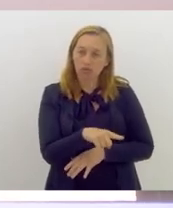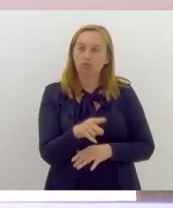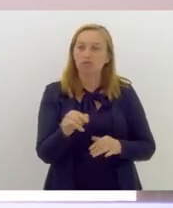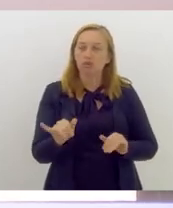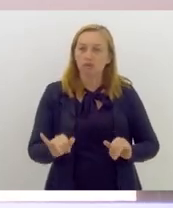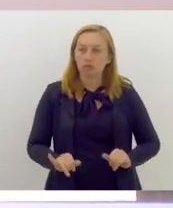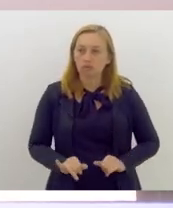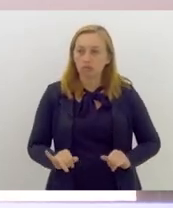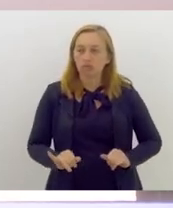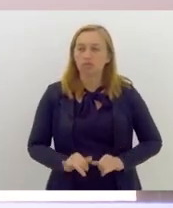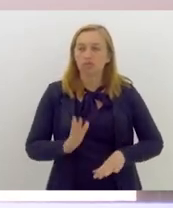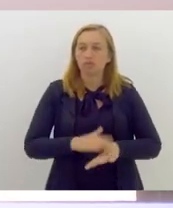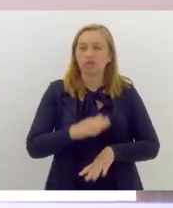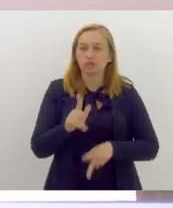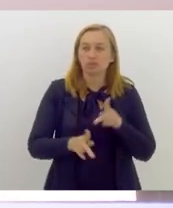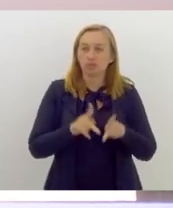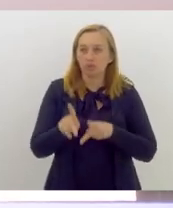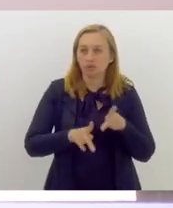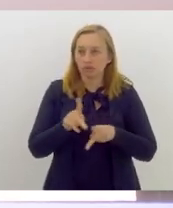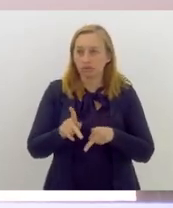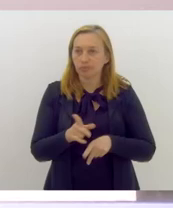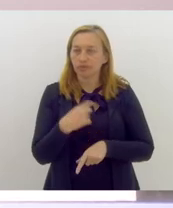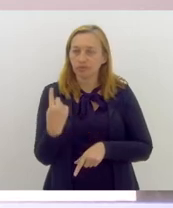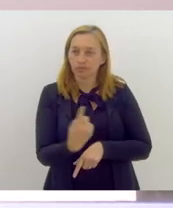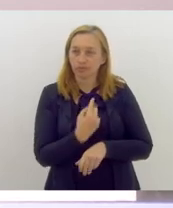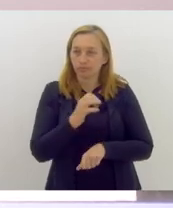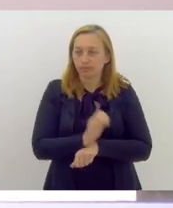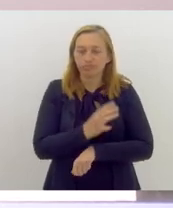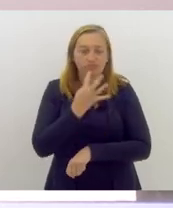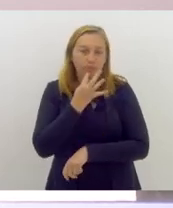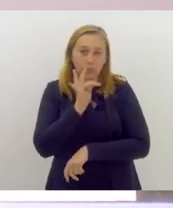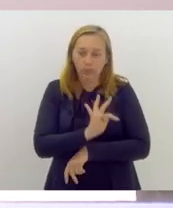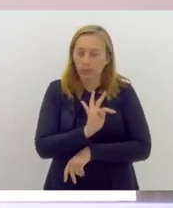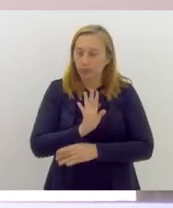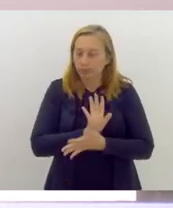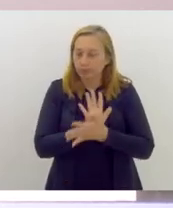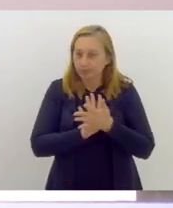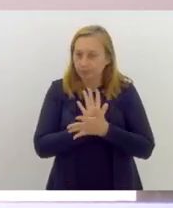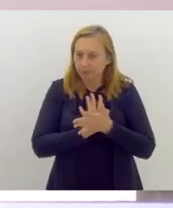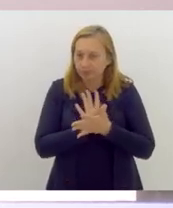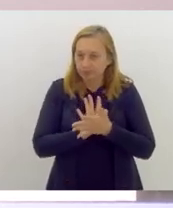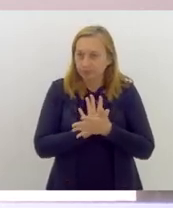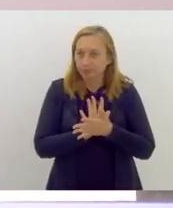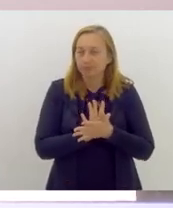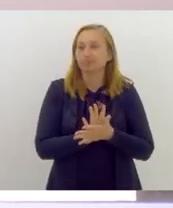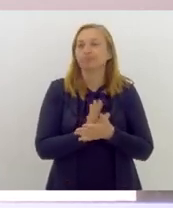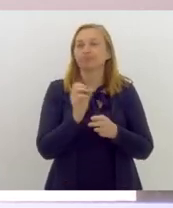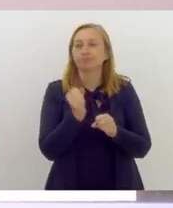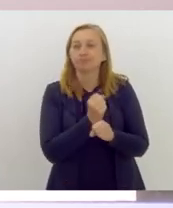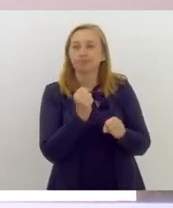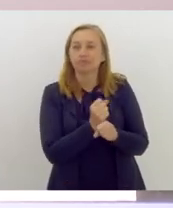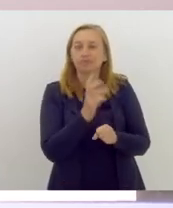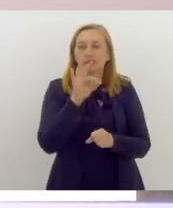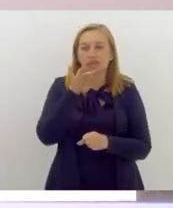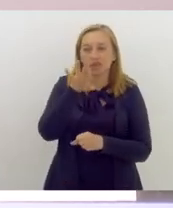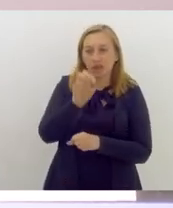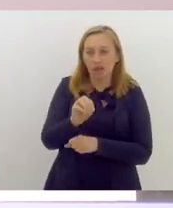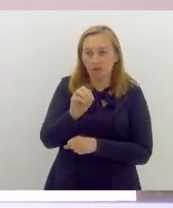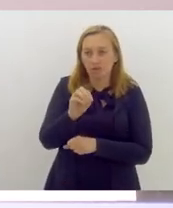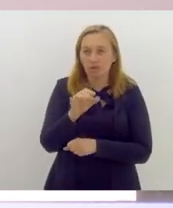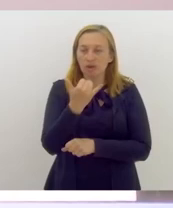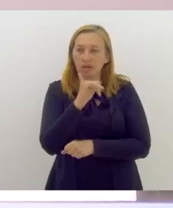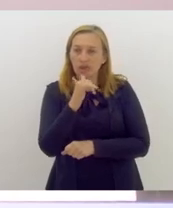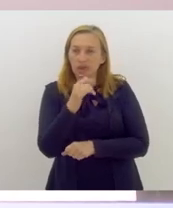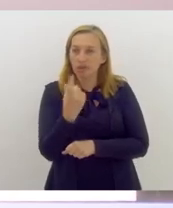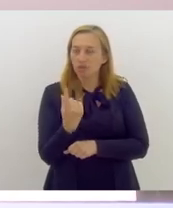a população que a população do nosso estado não tem conhecimento disso que a constituição das termelétrica é o curso de energia